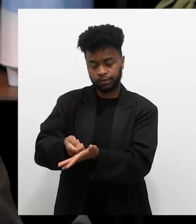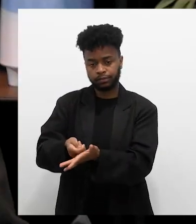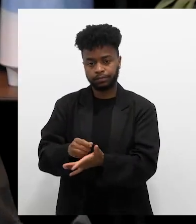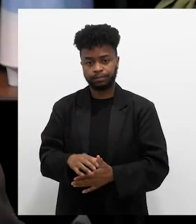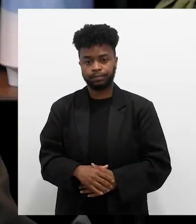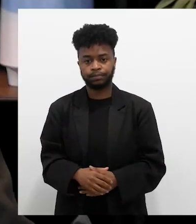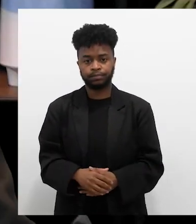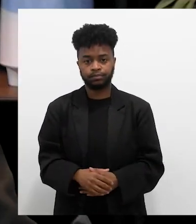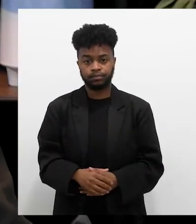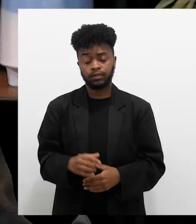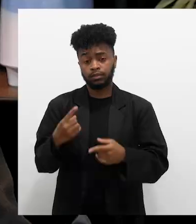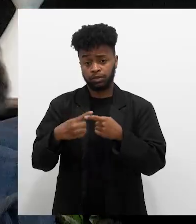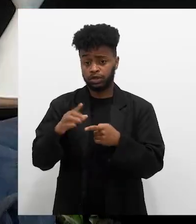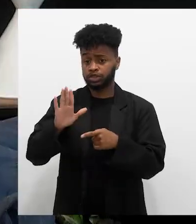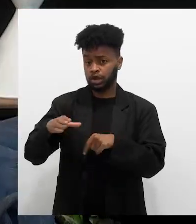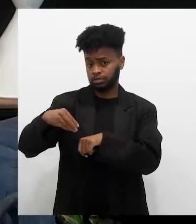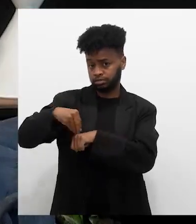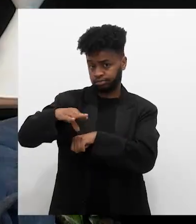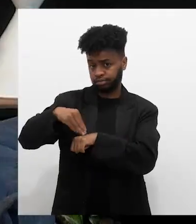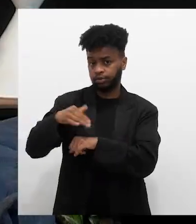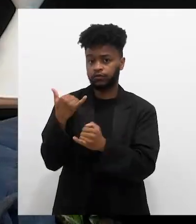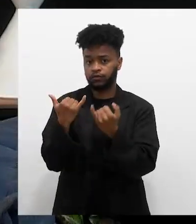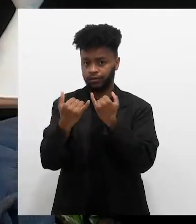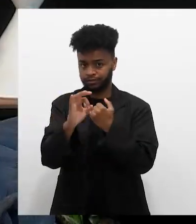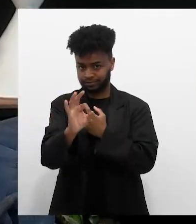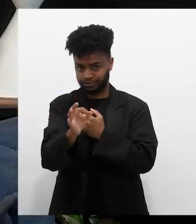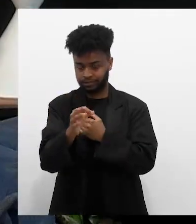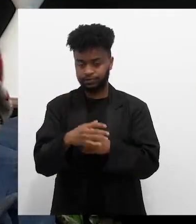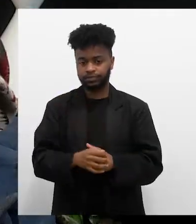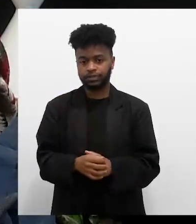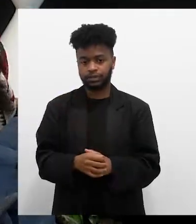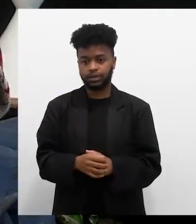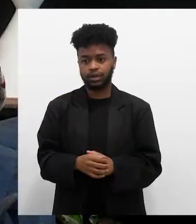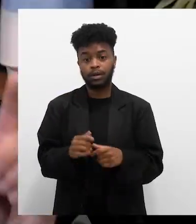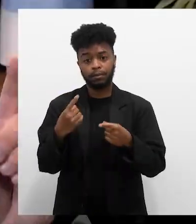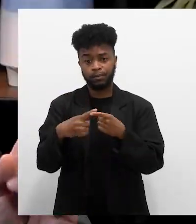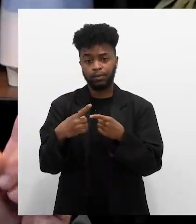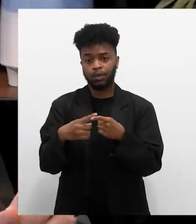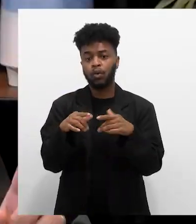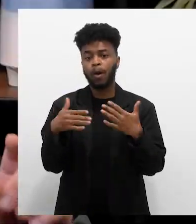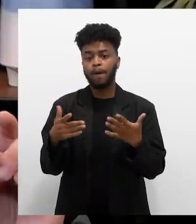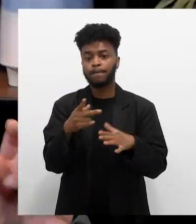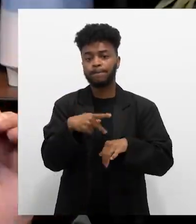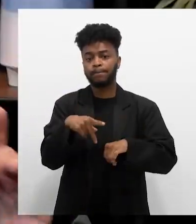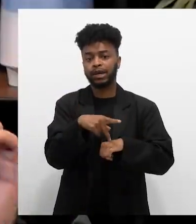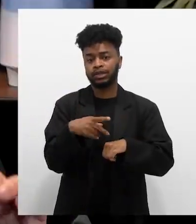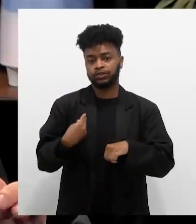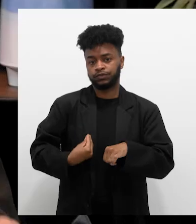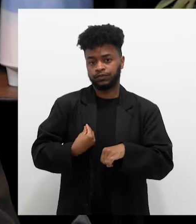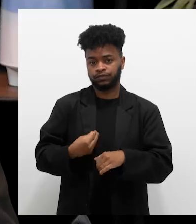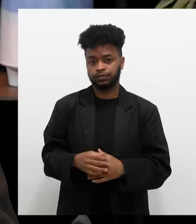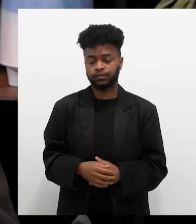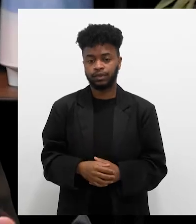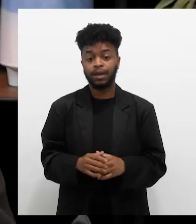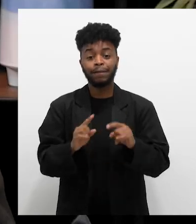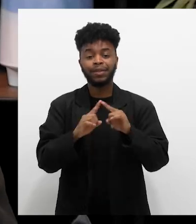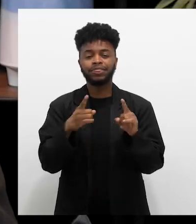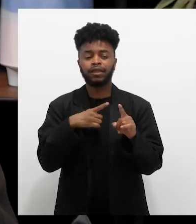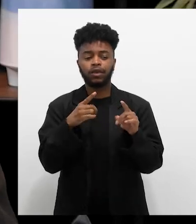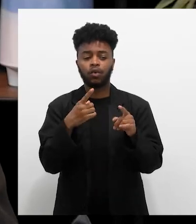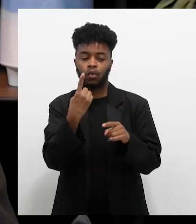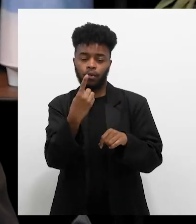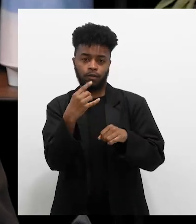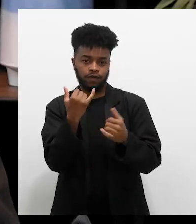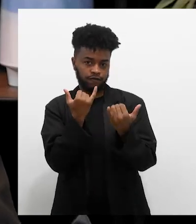a migrar, né? Que já é um recado, né? Até uma coisa pelo também, Paris um recado de que me chama muita atenção, esse.